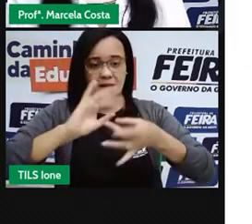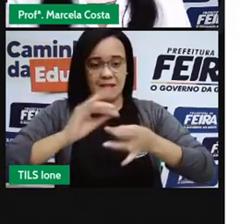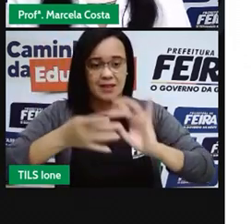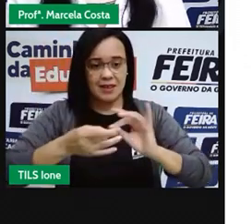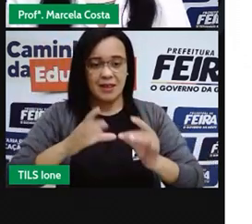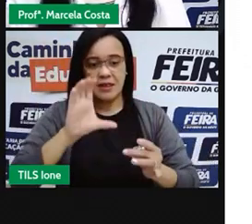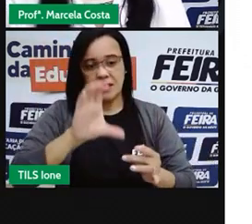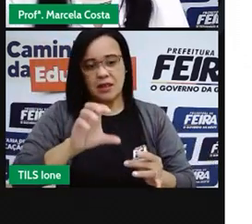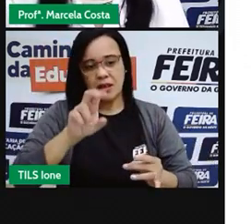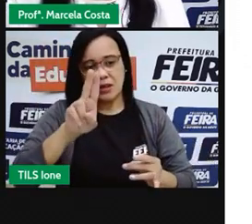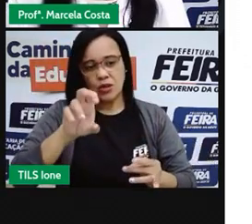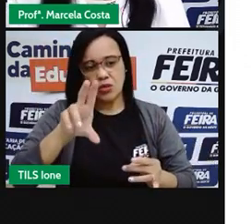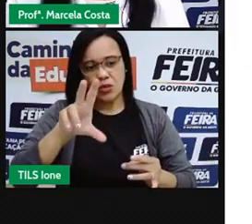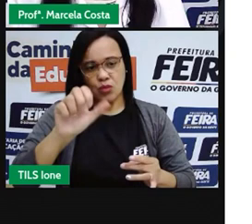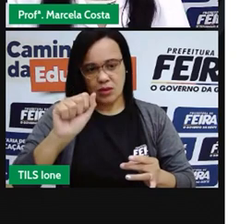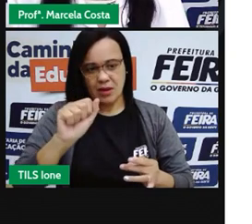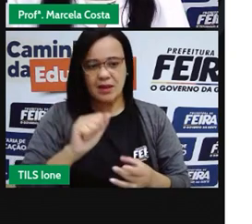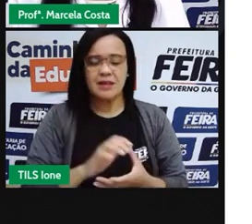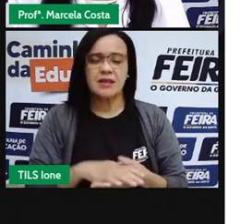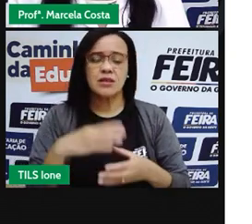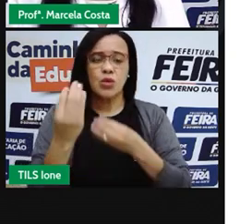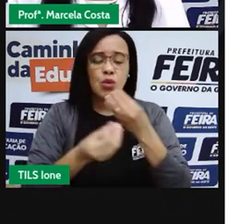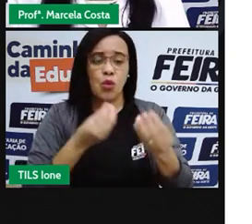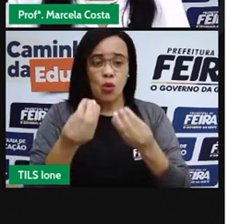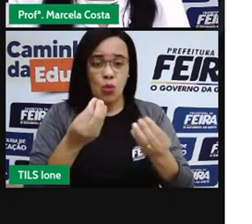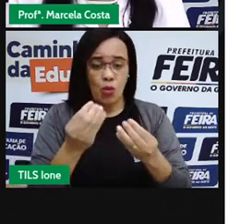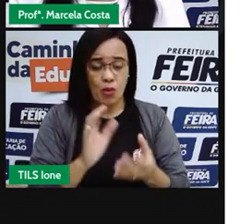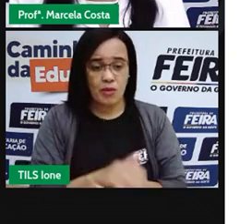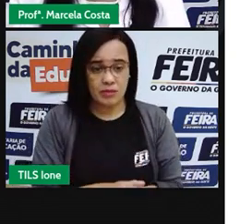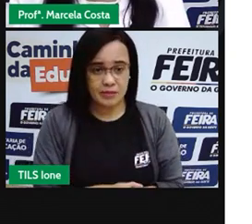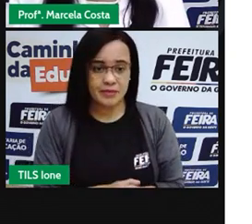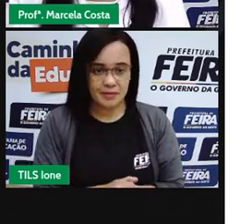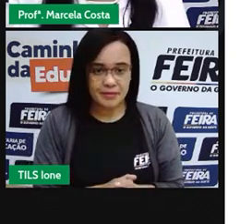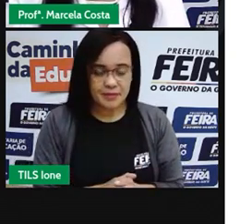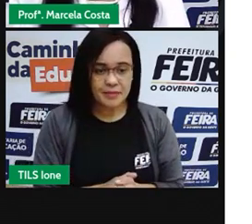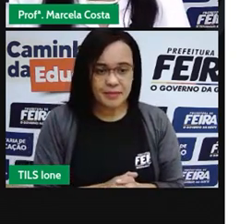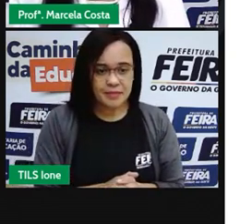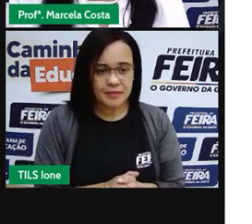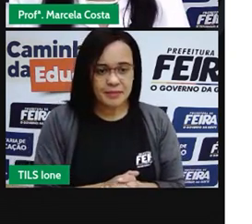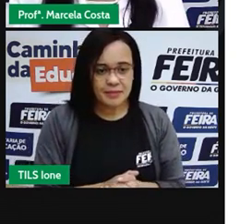O Centro de Cultura, o Centro Universitário de Cultura e Arte.